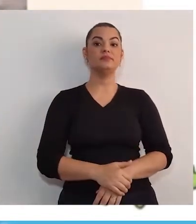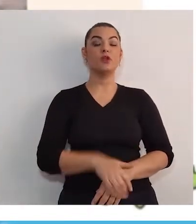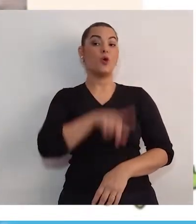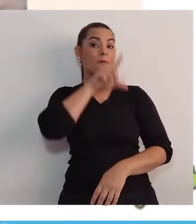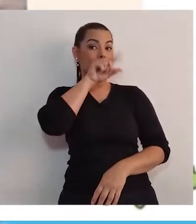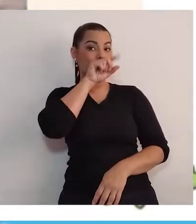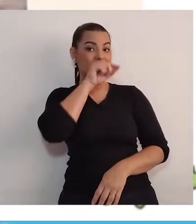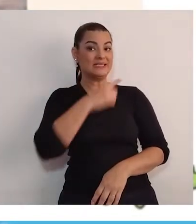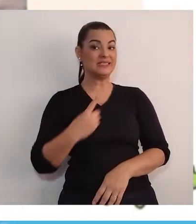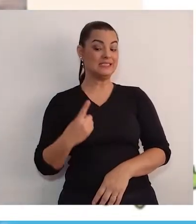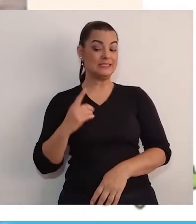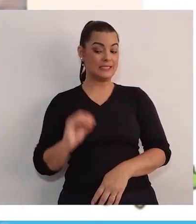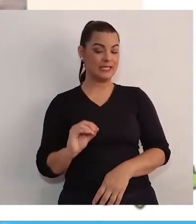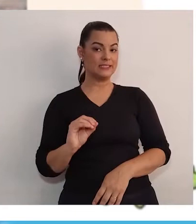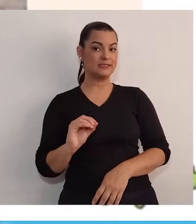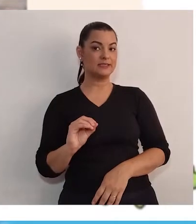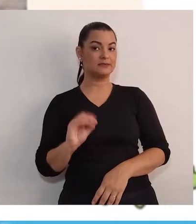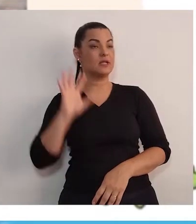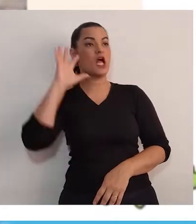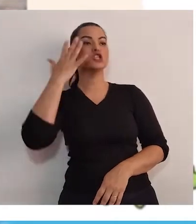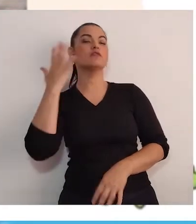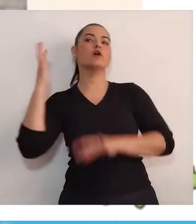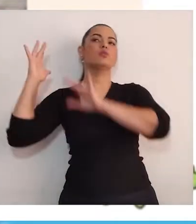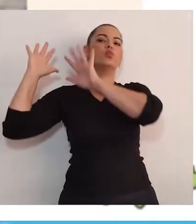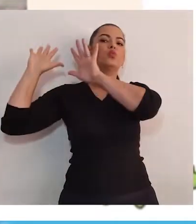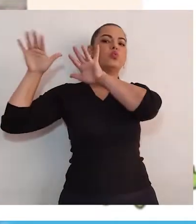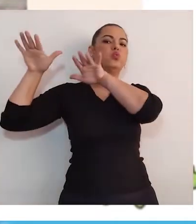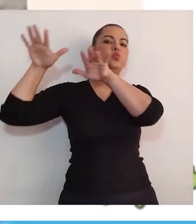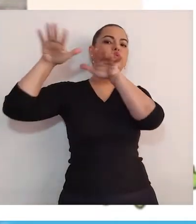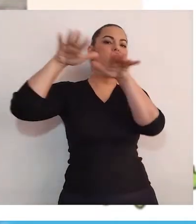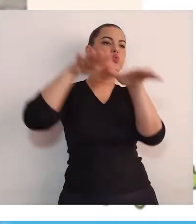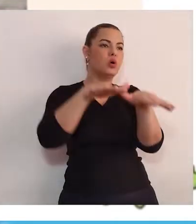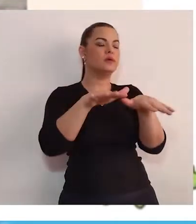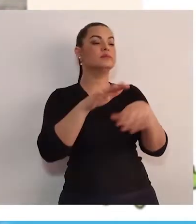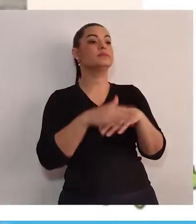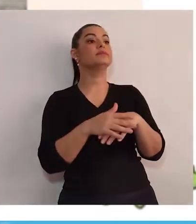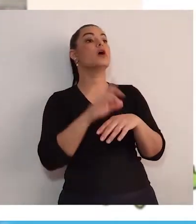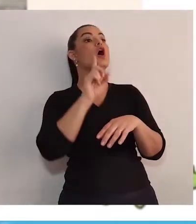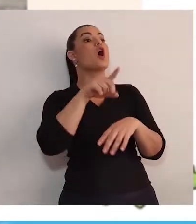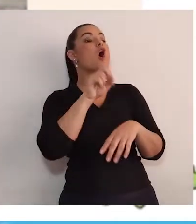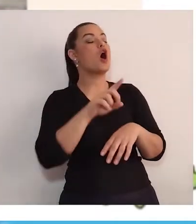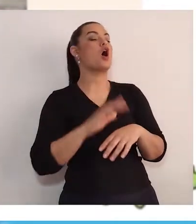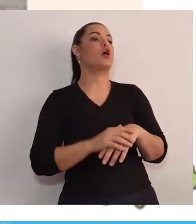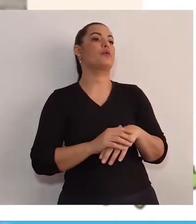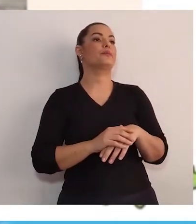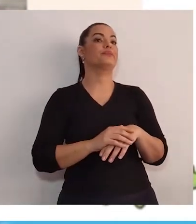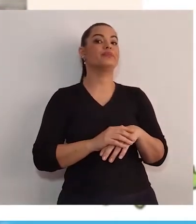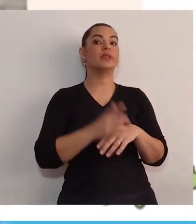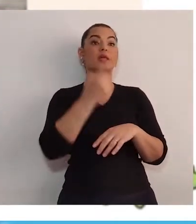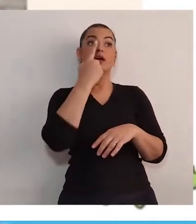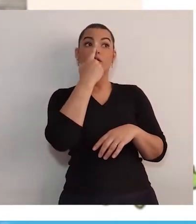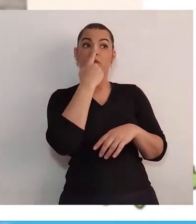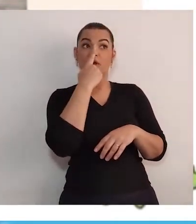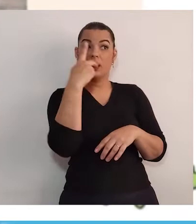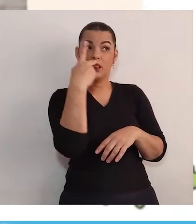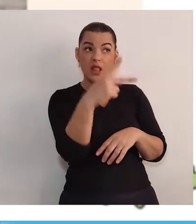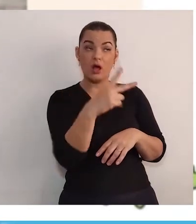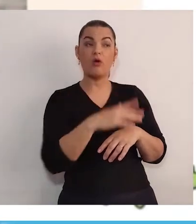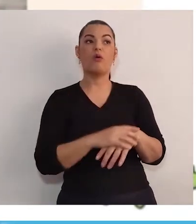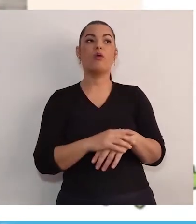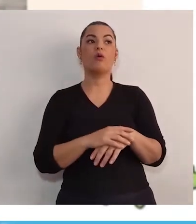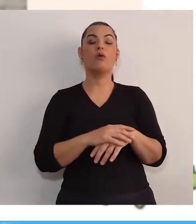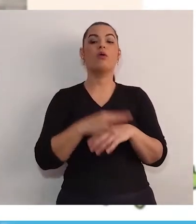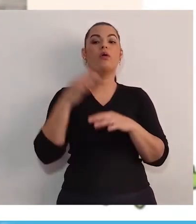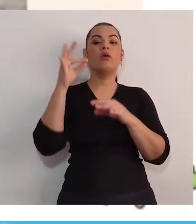passarinhos resolveram vir para resolver o problema. Coloque no seu focinho esta pena.